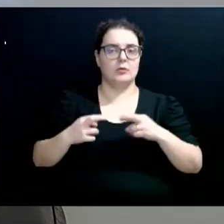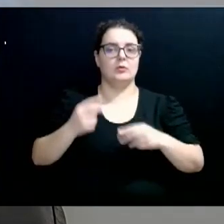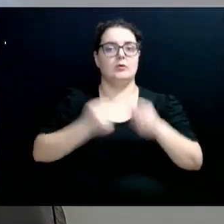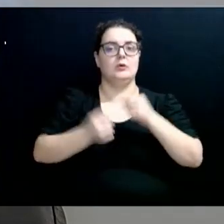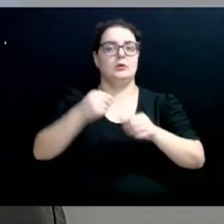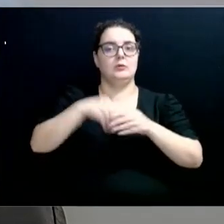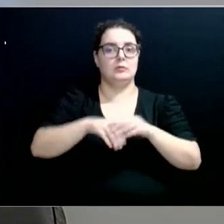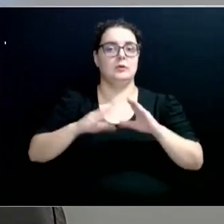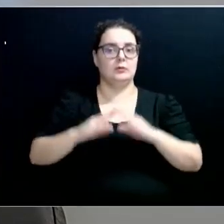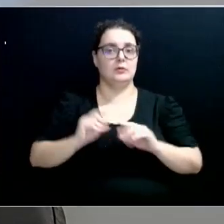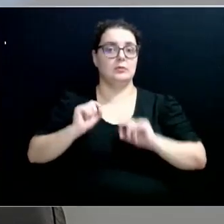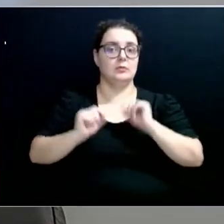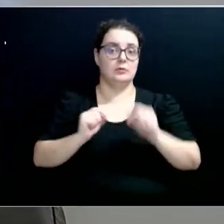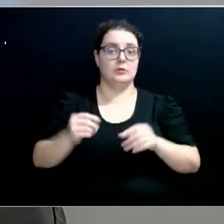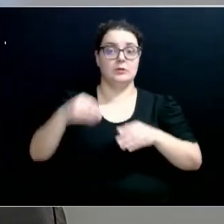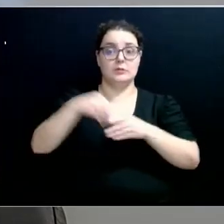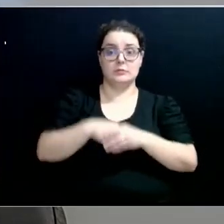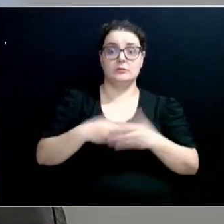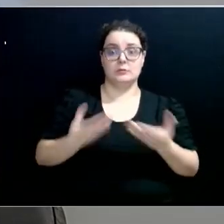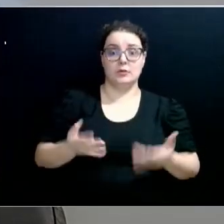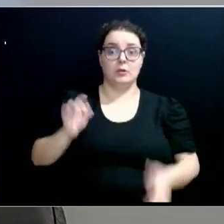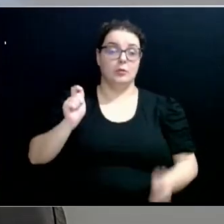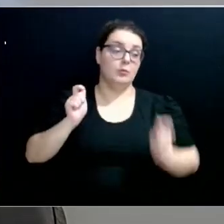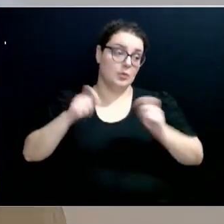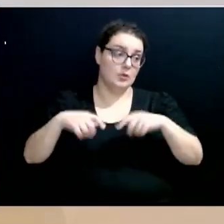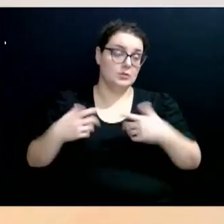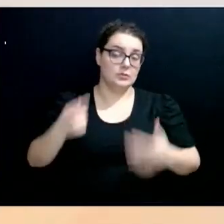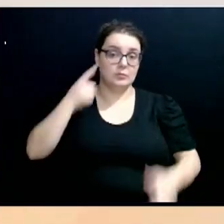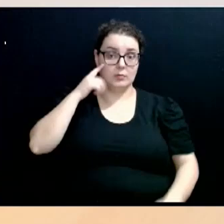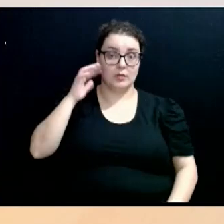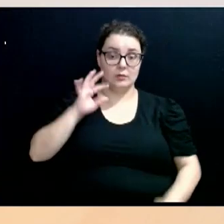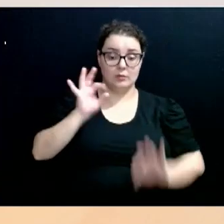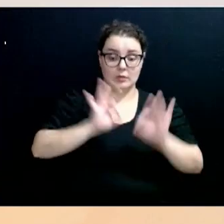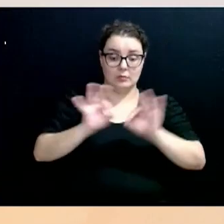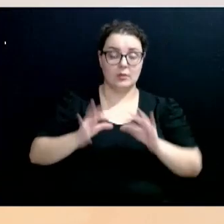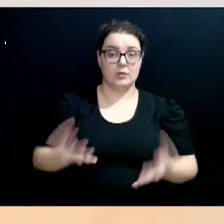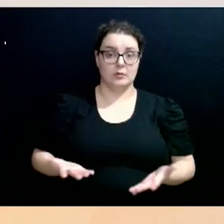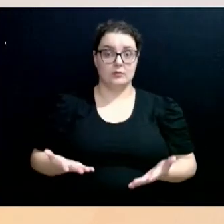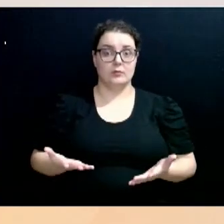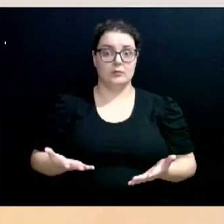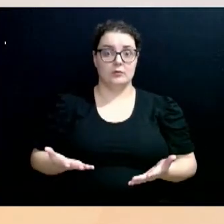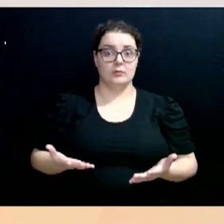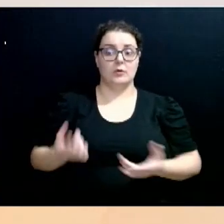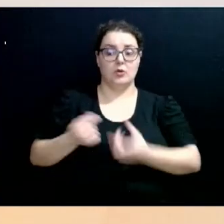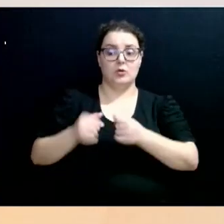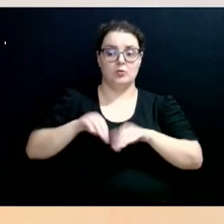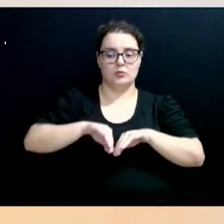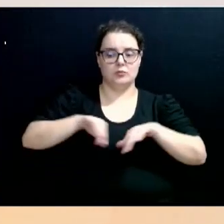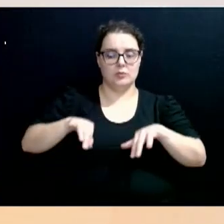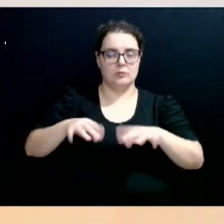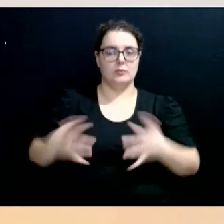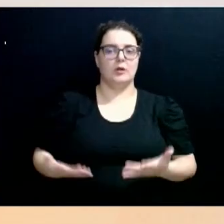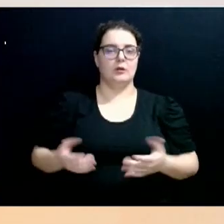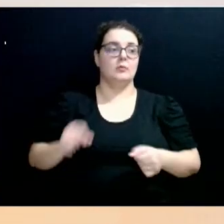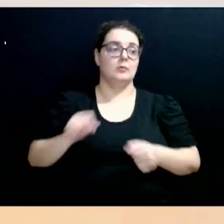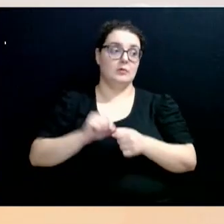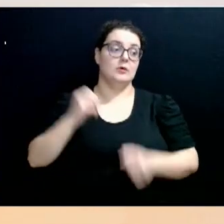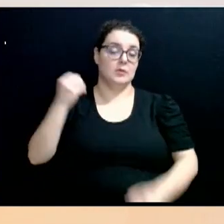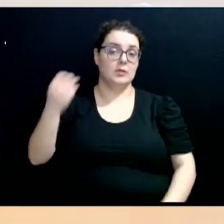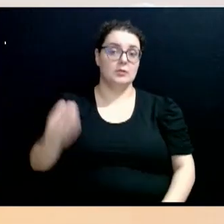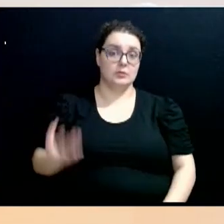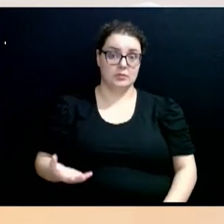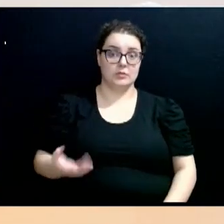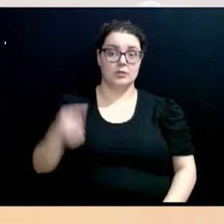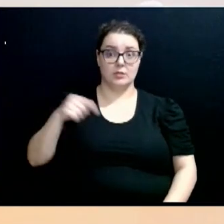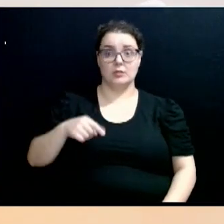o seu orçamento doméstico e o que cabe desse orçamento. Provavelmente, pensando em planejamento, ela já separou um recurso para que pudesse